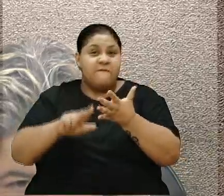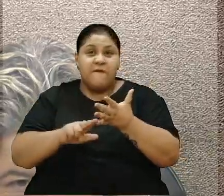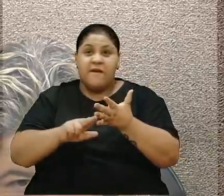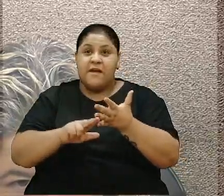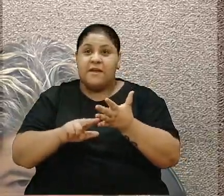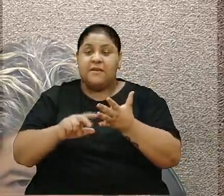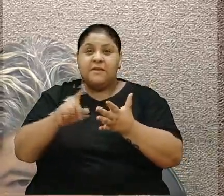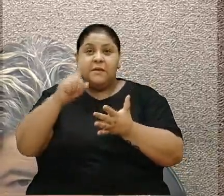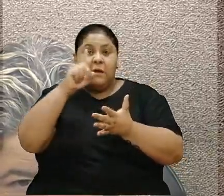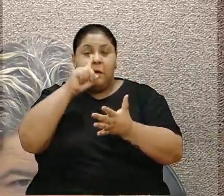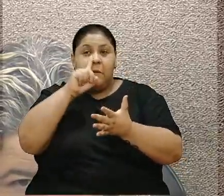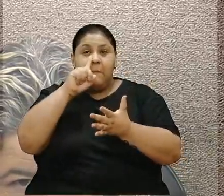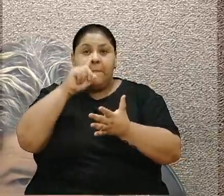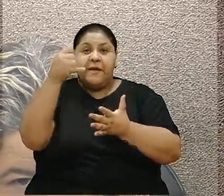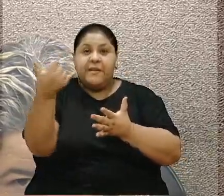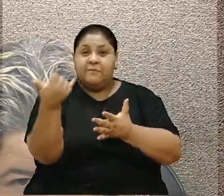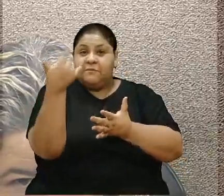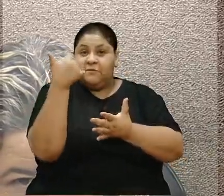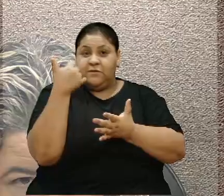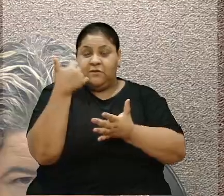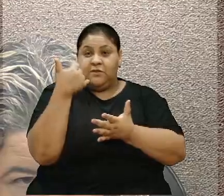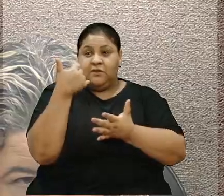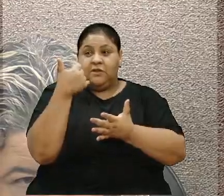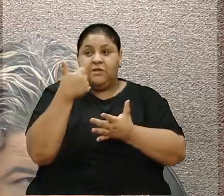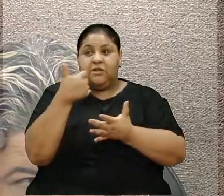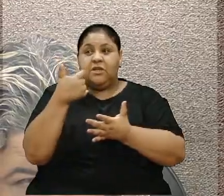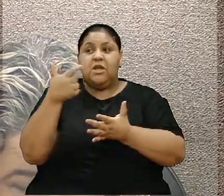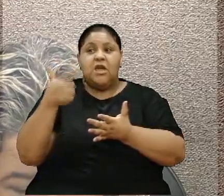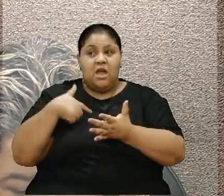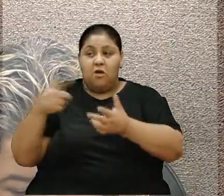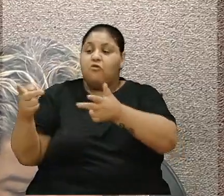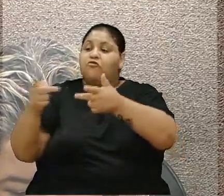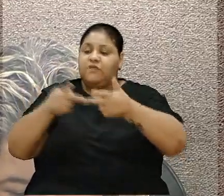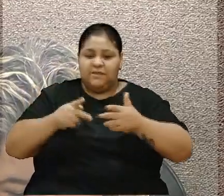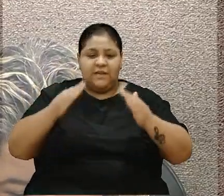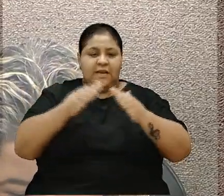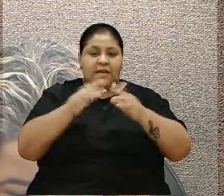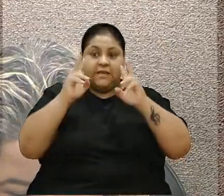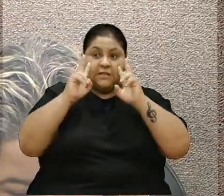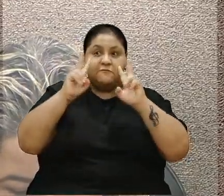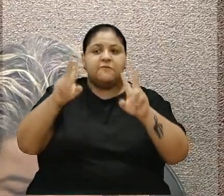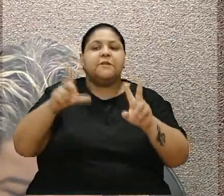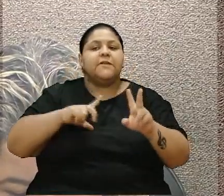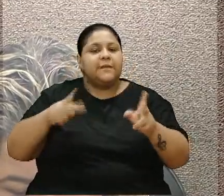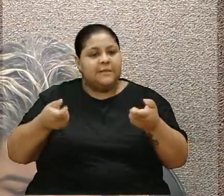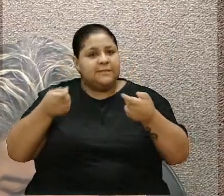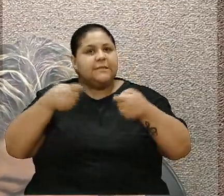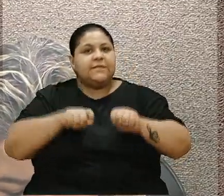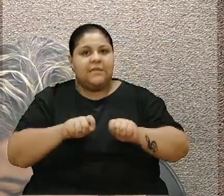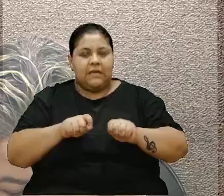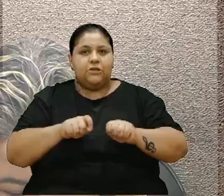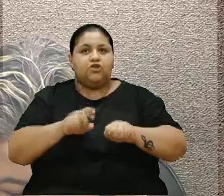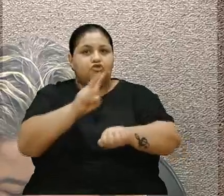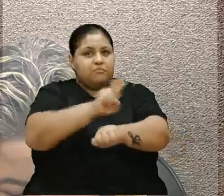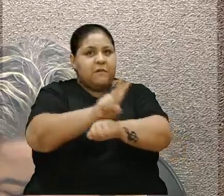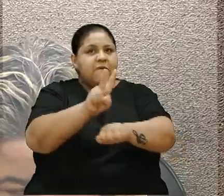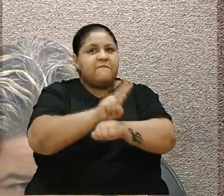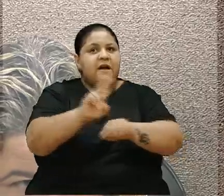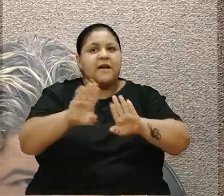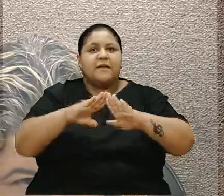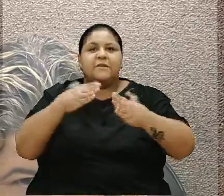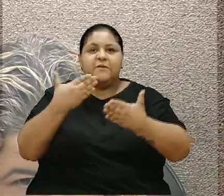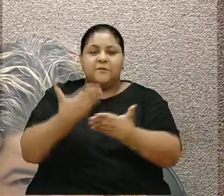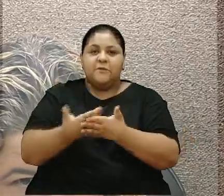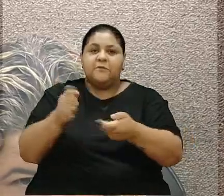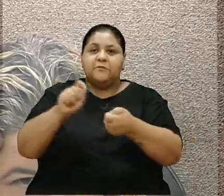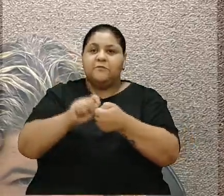têm condições, que me procuraram, cujo eu fui na casa visitar e vi que realmente a necessidade é extrema, que pediram, fizeram